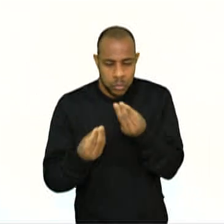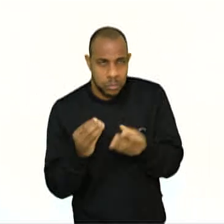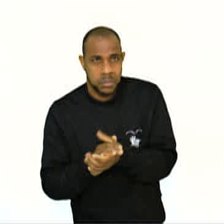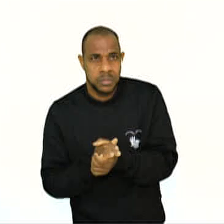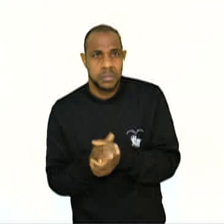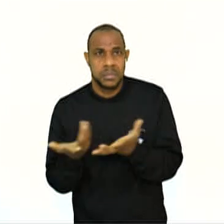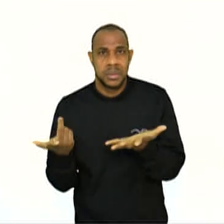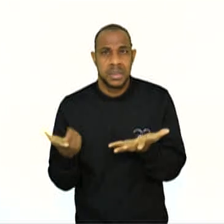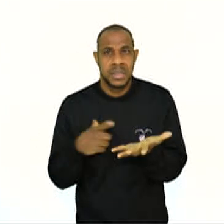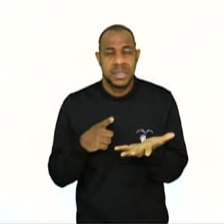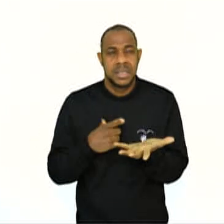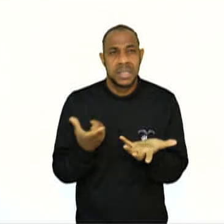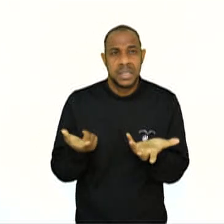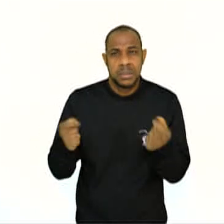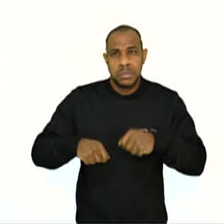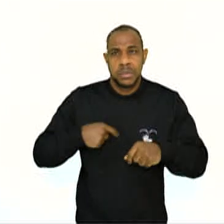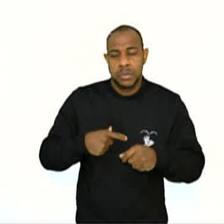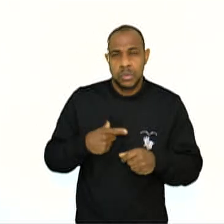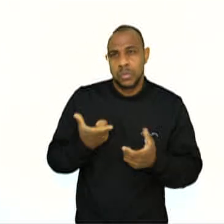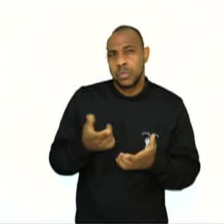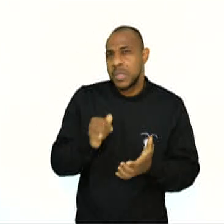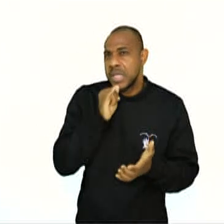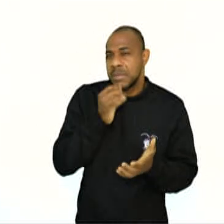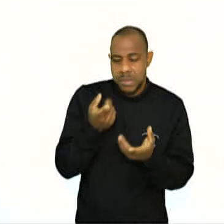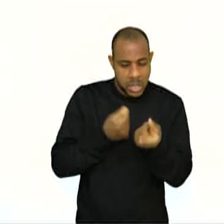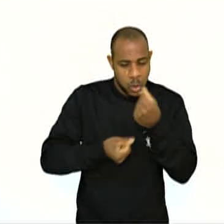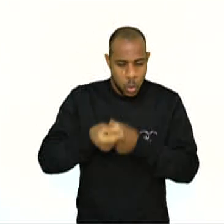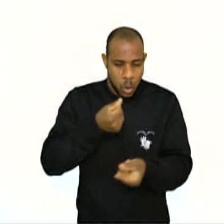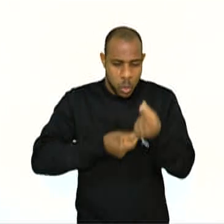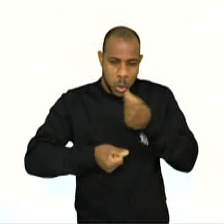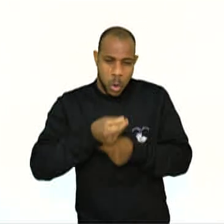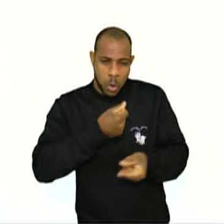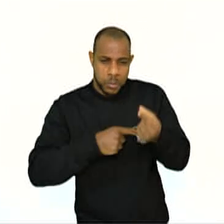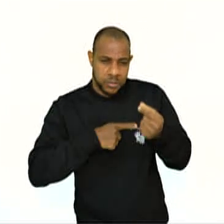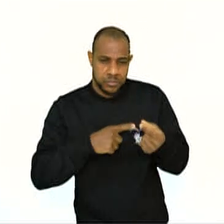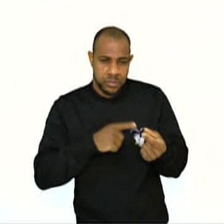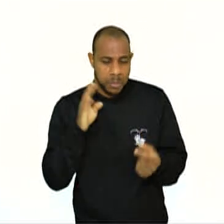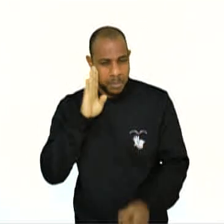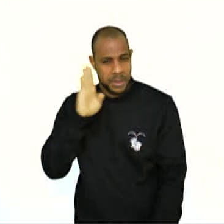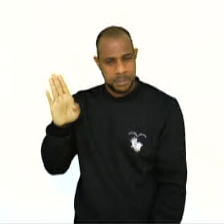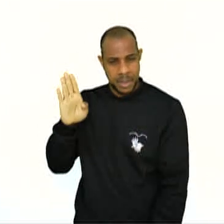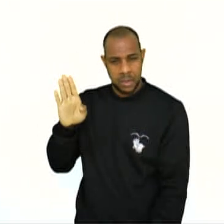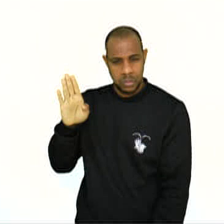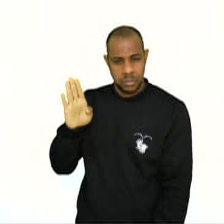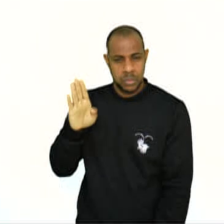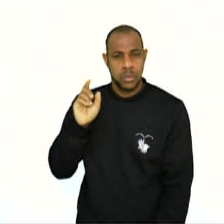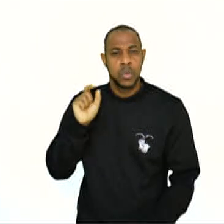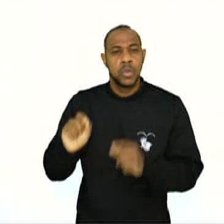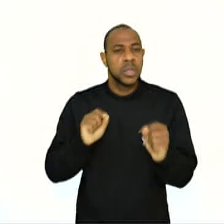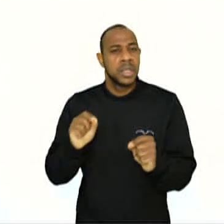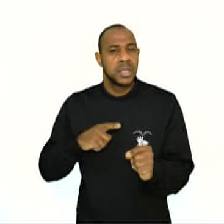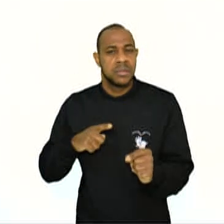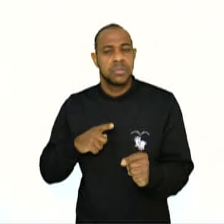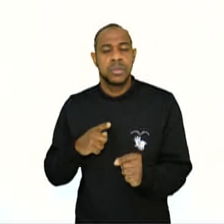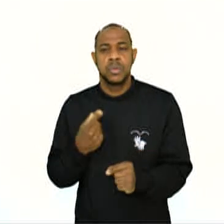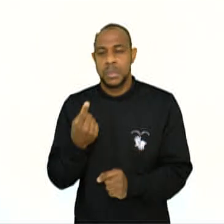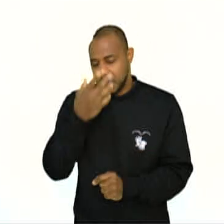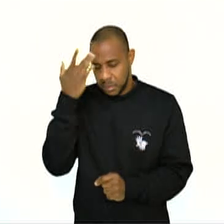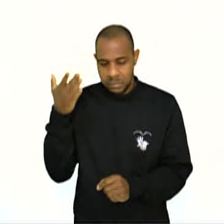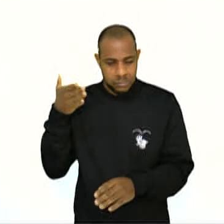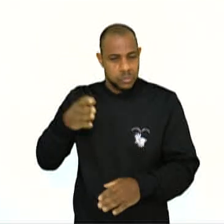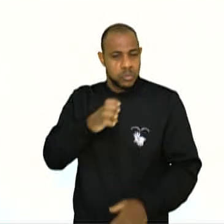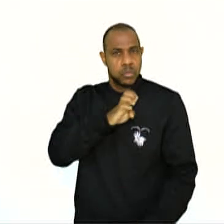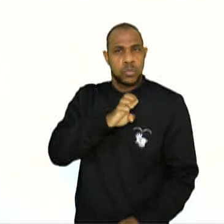Supunha-se sepultado um modelo econômico que tinha como principal ator o intervencionismo do